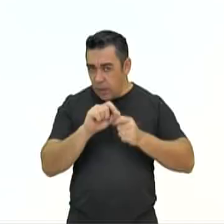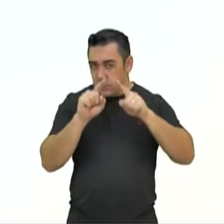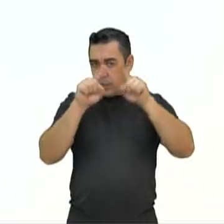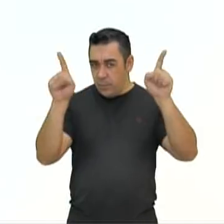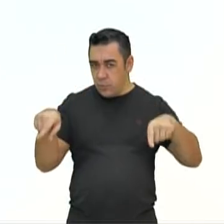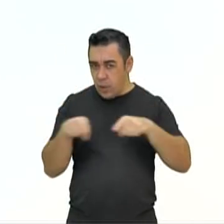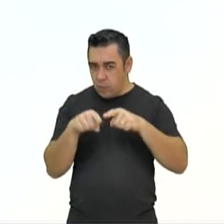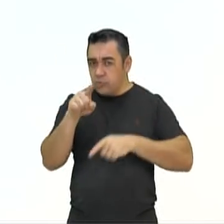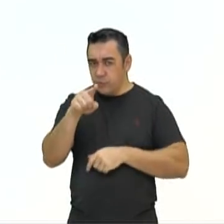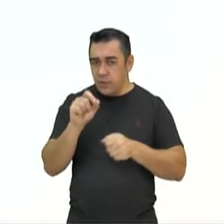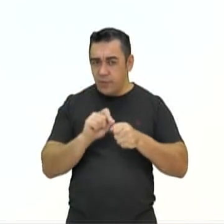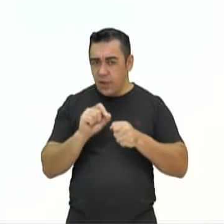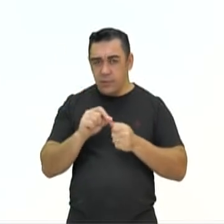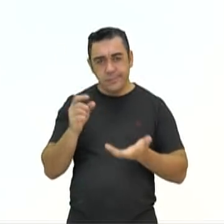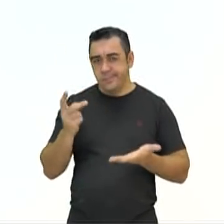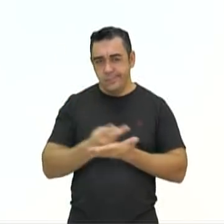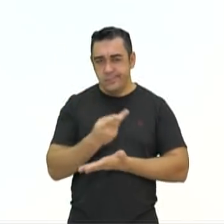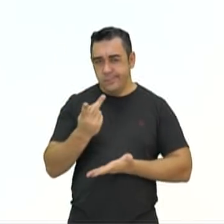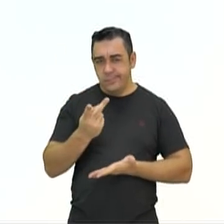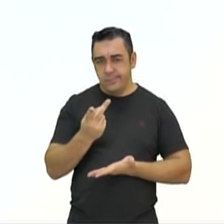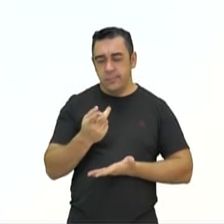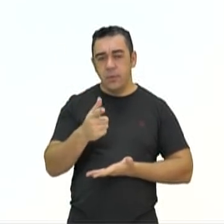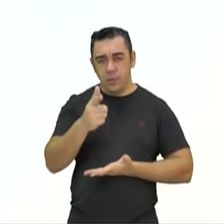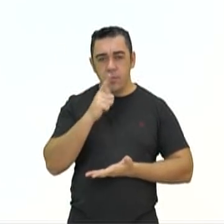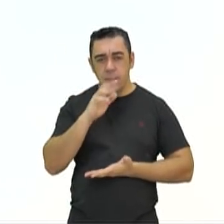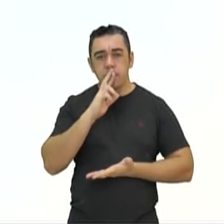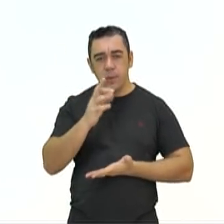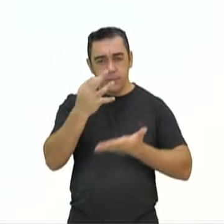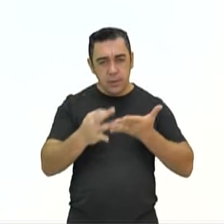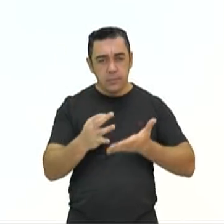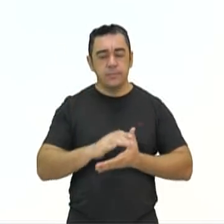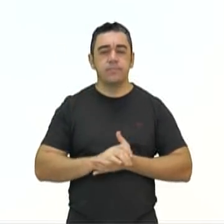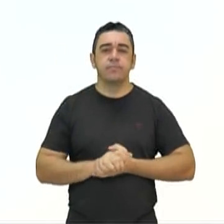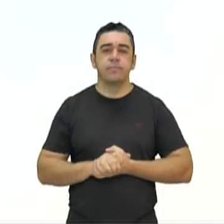e fez as pecinhas ali, não tem erro. A gente já volta com a resposta.